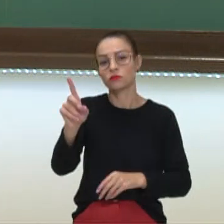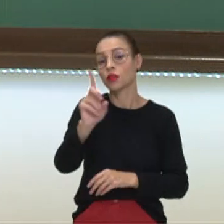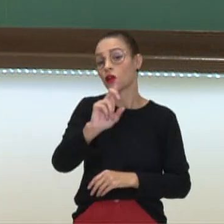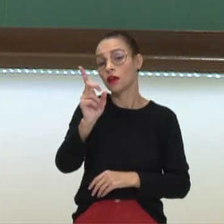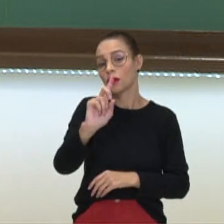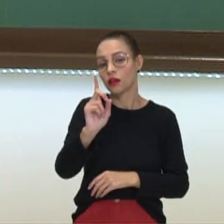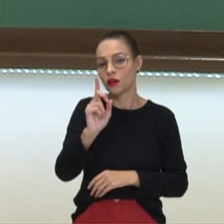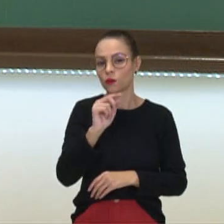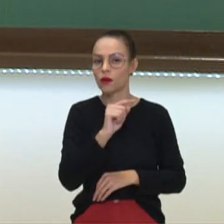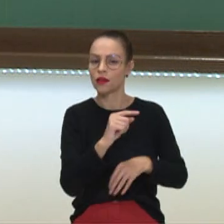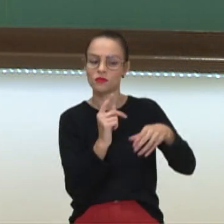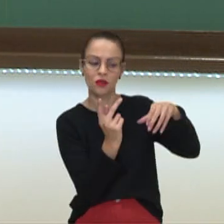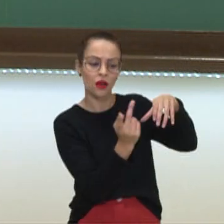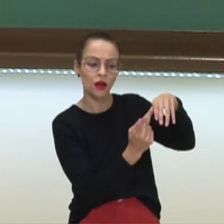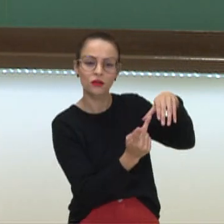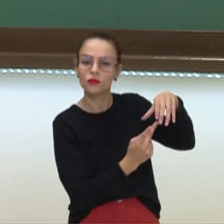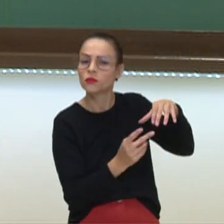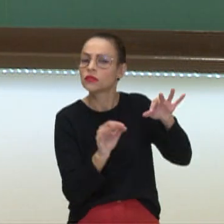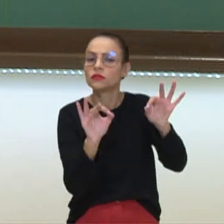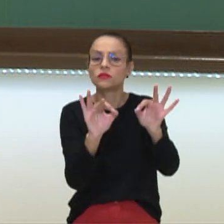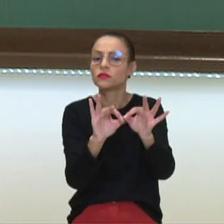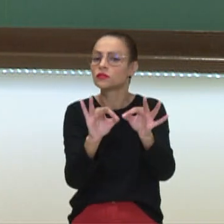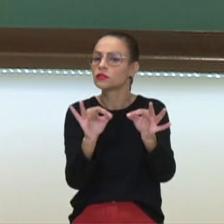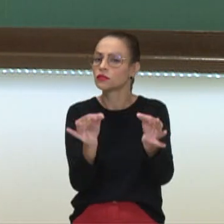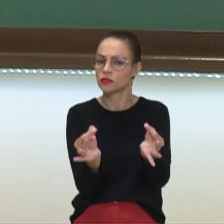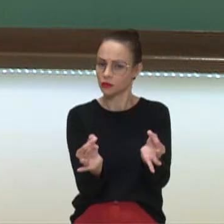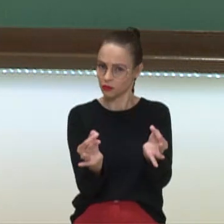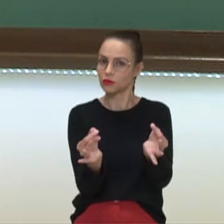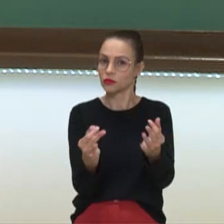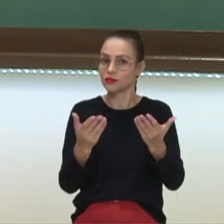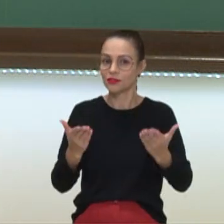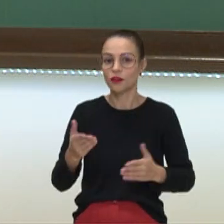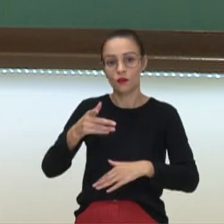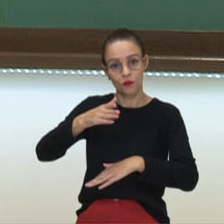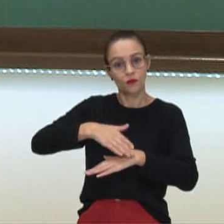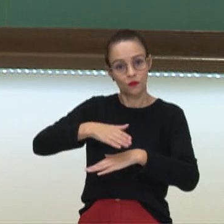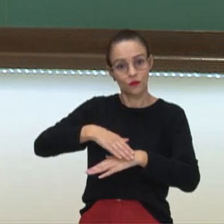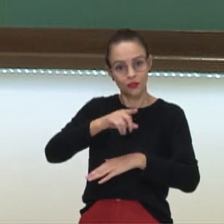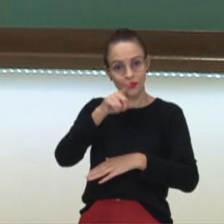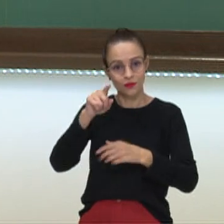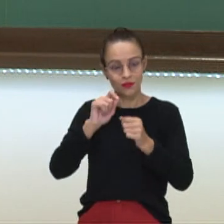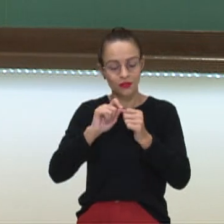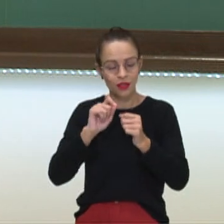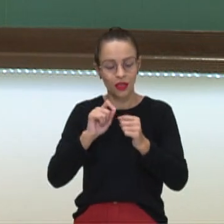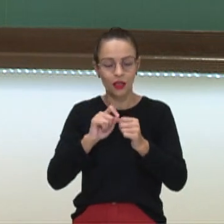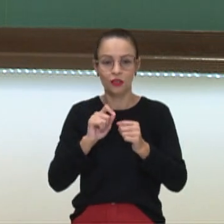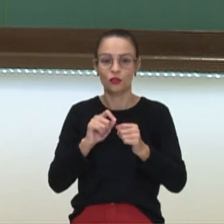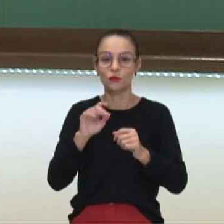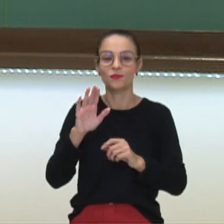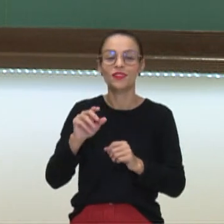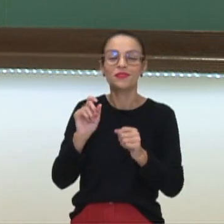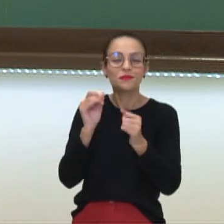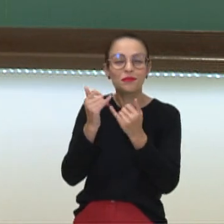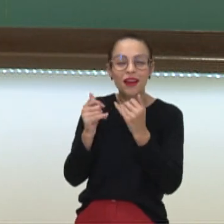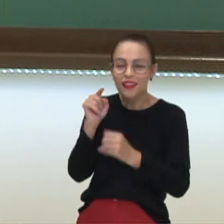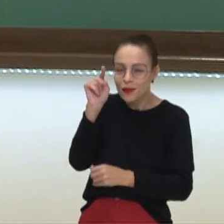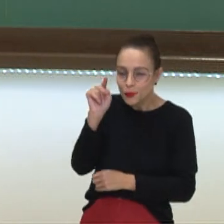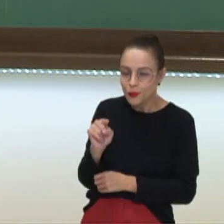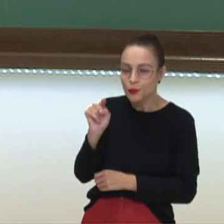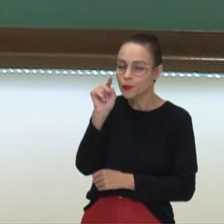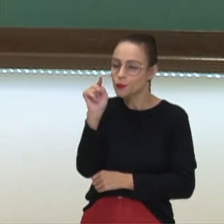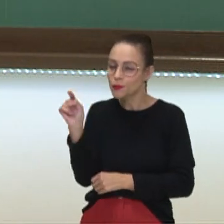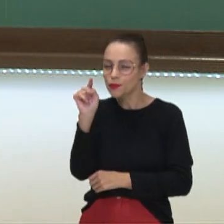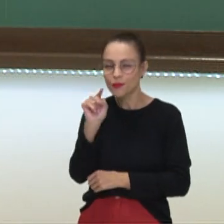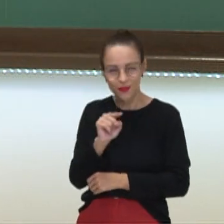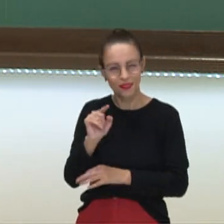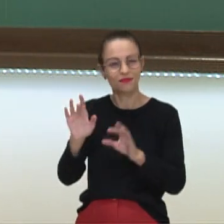Não, eles faziam o quê? Né? Desenhos simples, né? Então a gente vê até desenhos com formas de palitinhos ali, né? Então